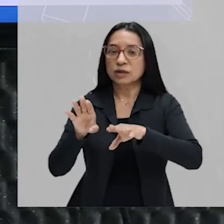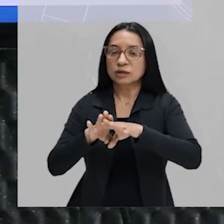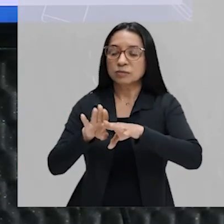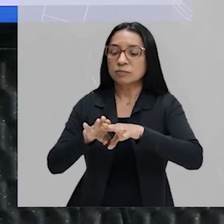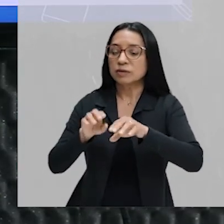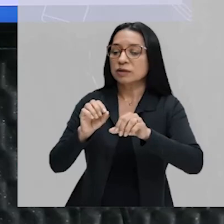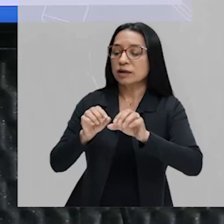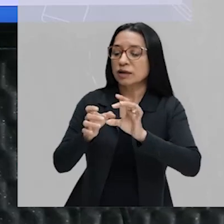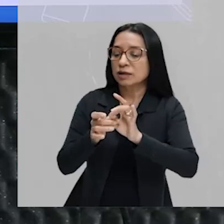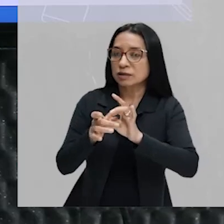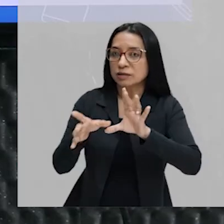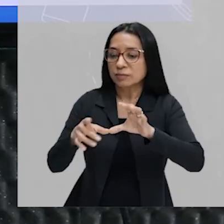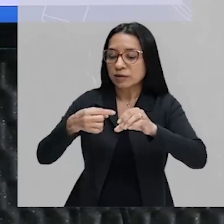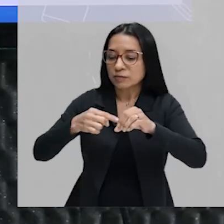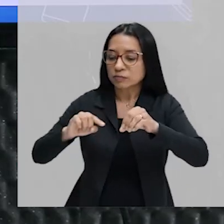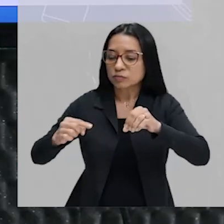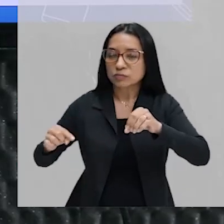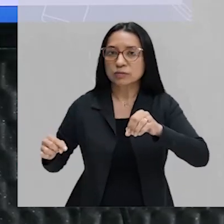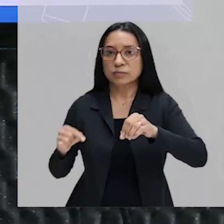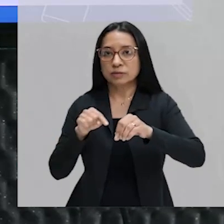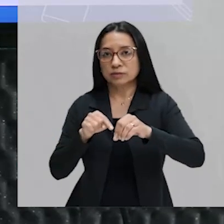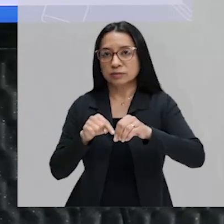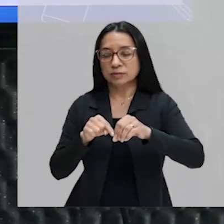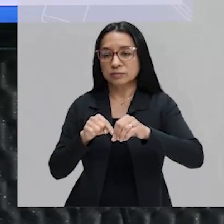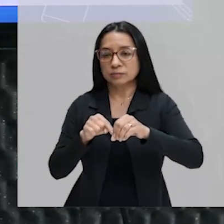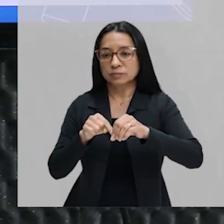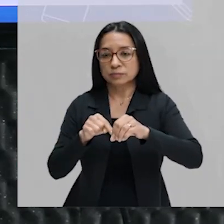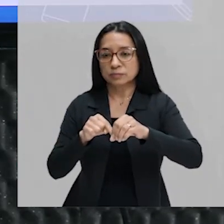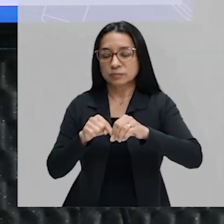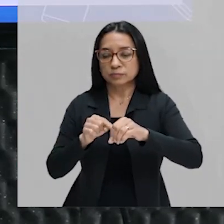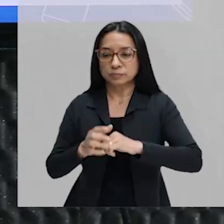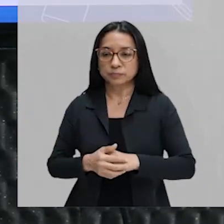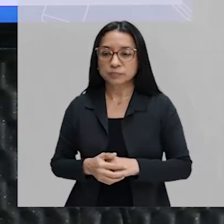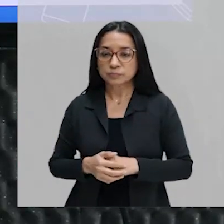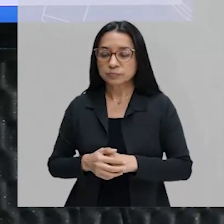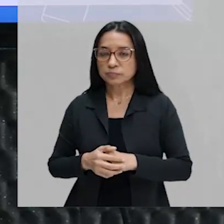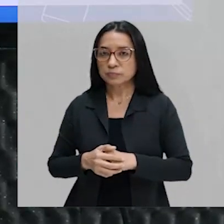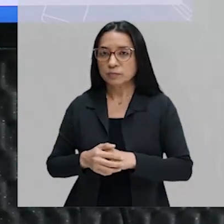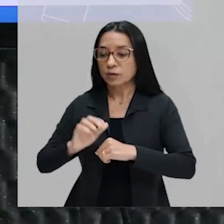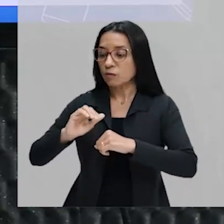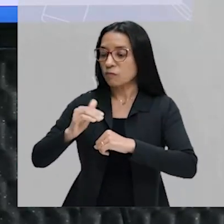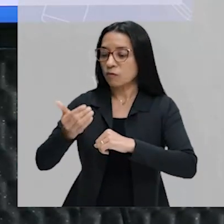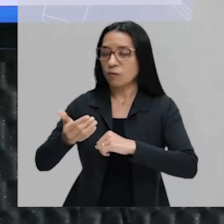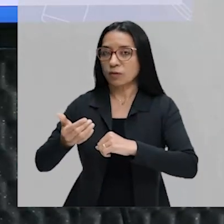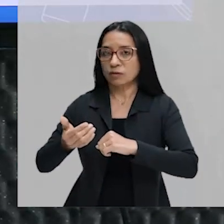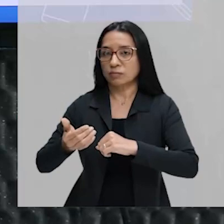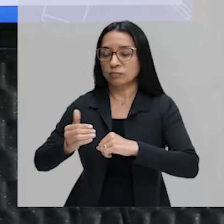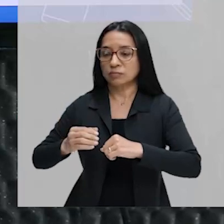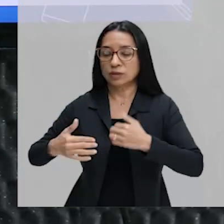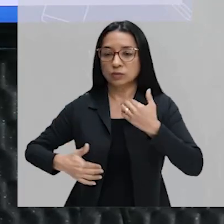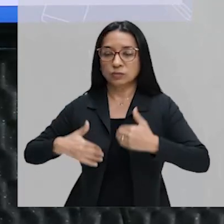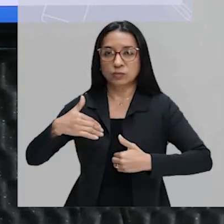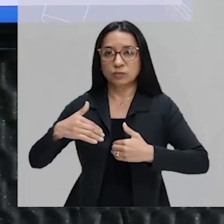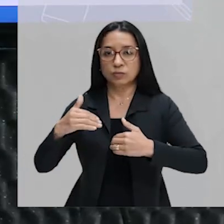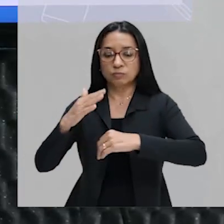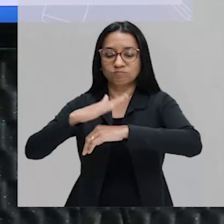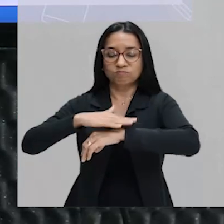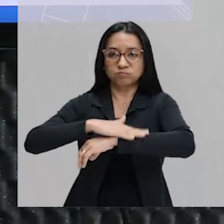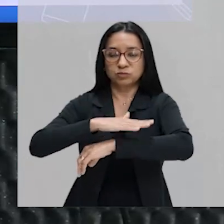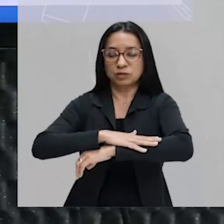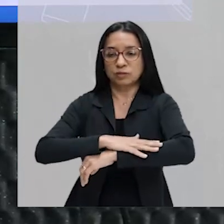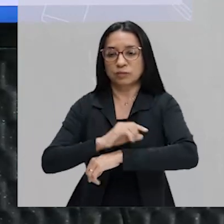a fecundação lá nos anfíbios acontece fora do corpo, fecundação externa. Aqui não. Aqui nas aves e nos répteis,